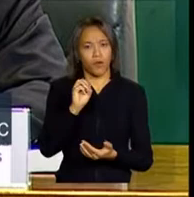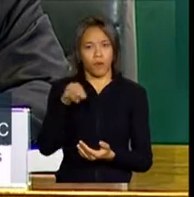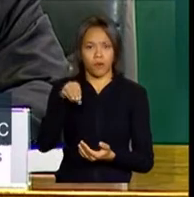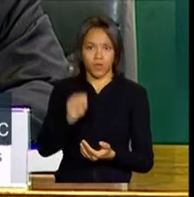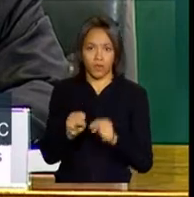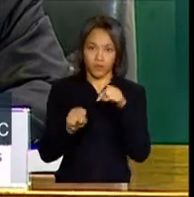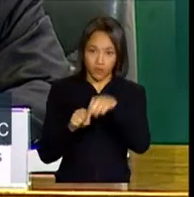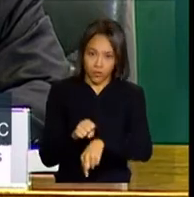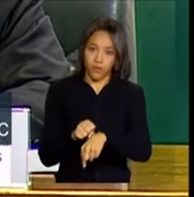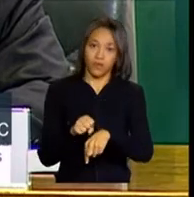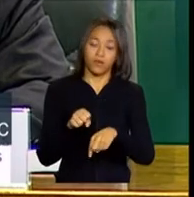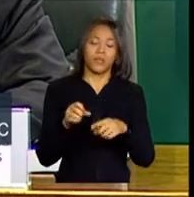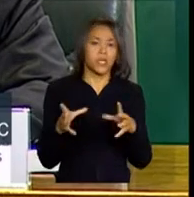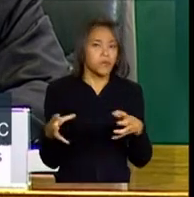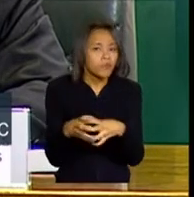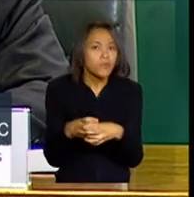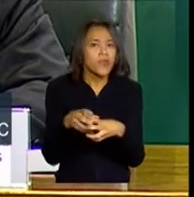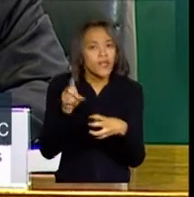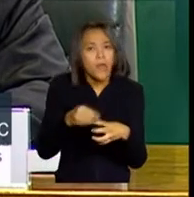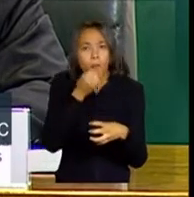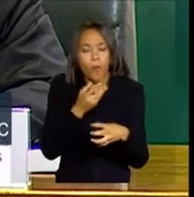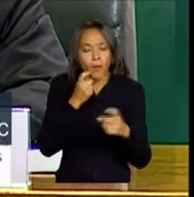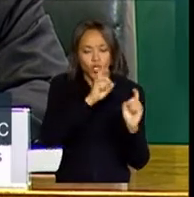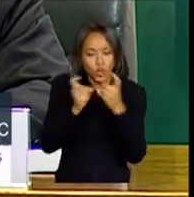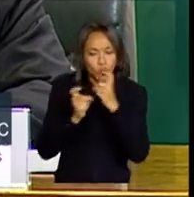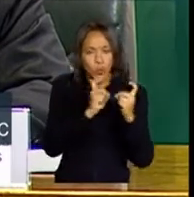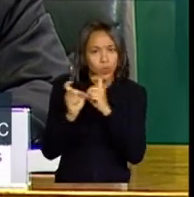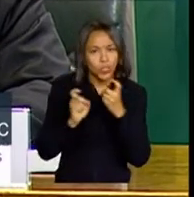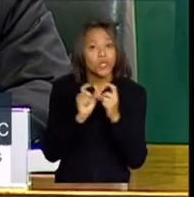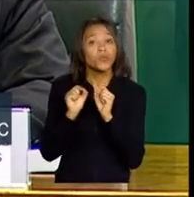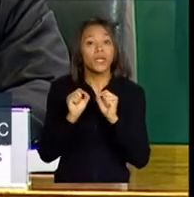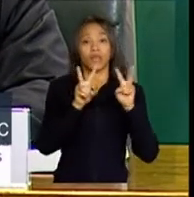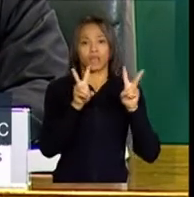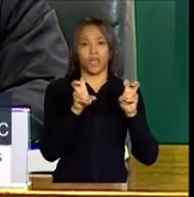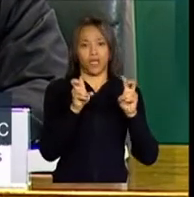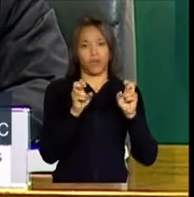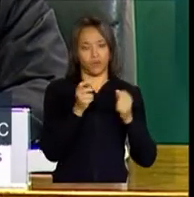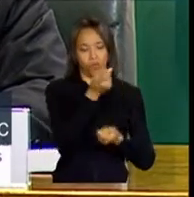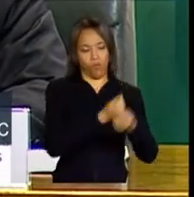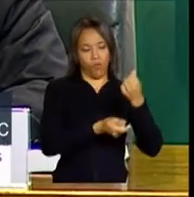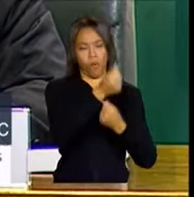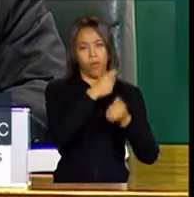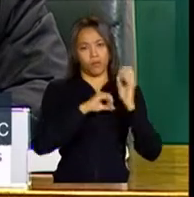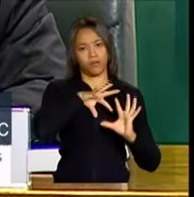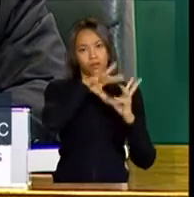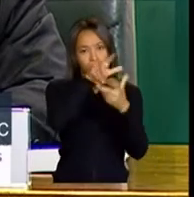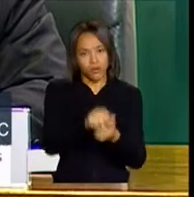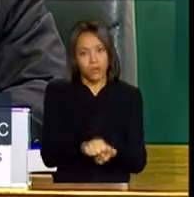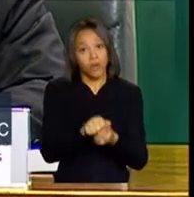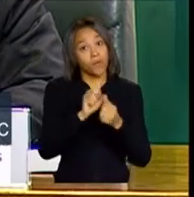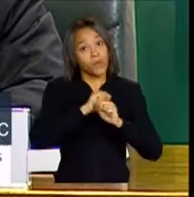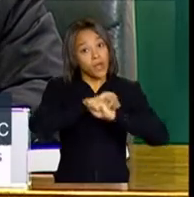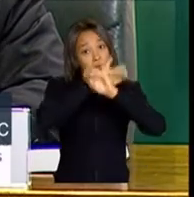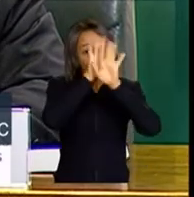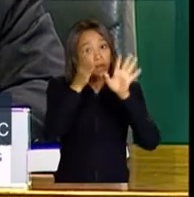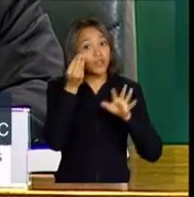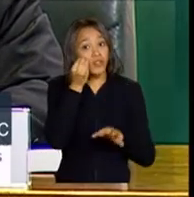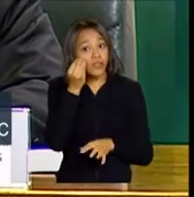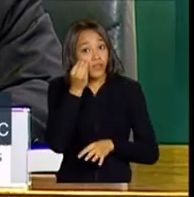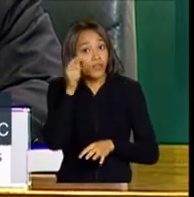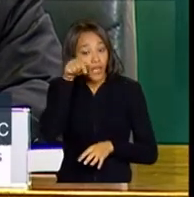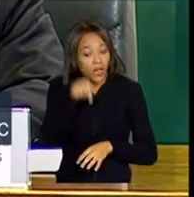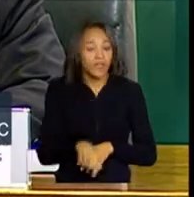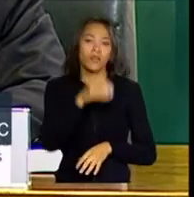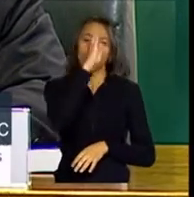essencial para discussão dos grandes temas do comércio internacional evidência disso está na iniciativa